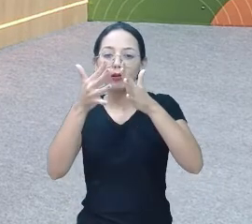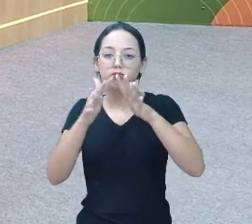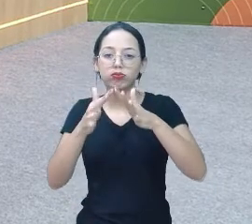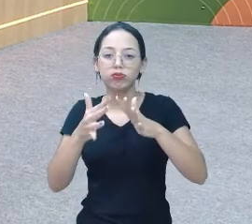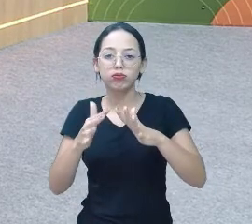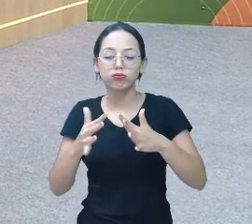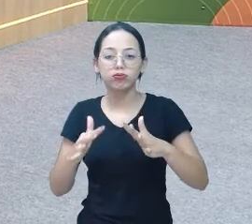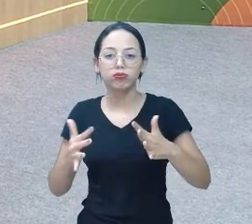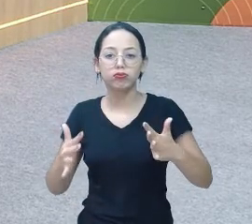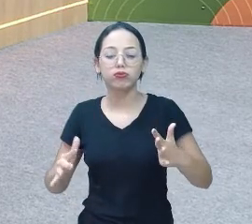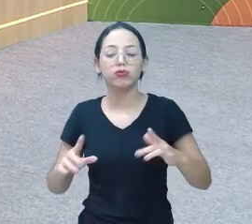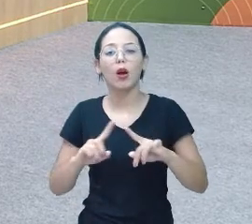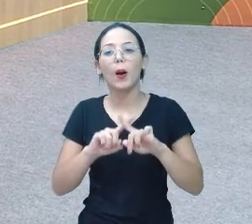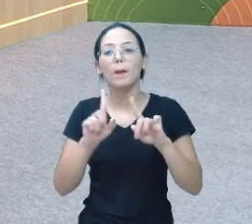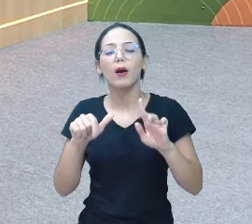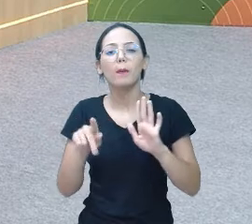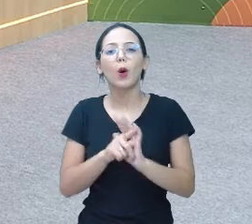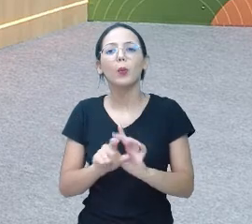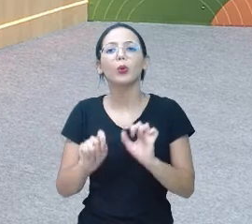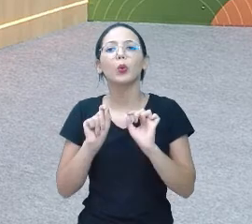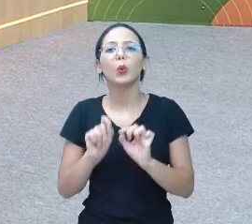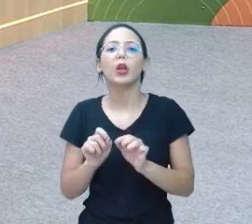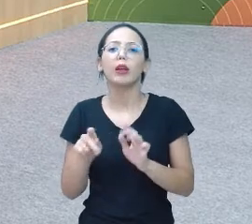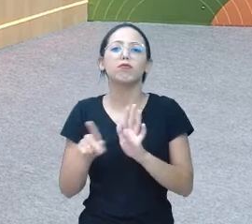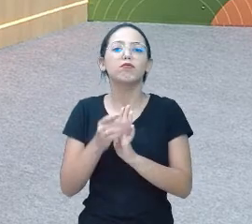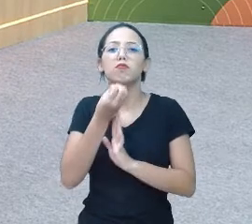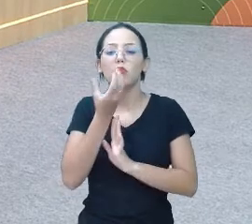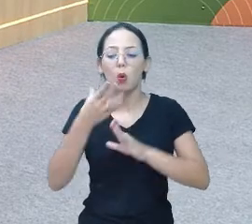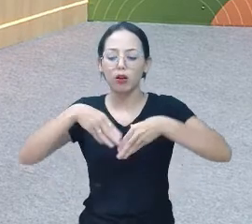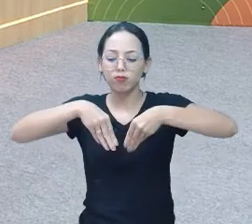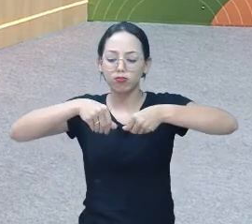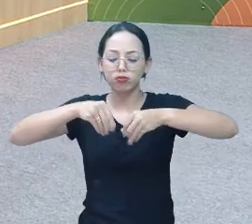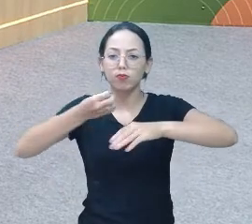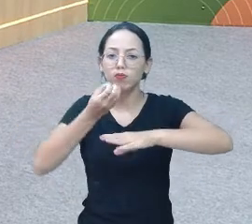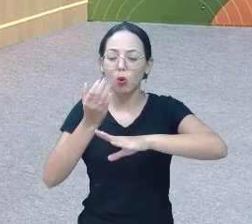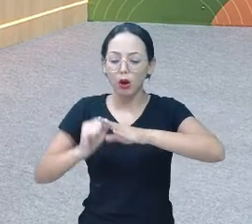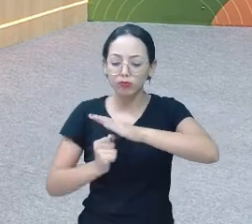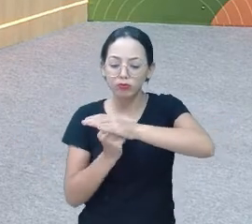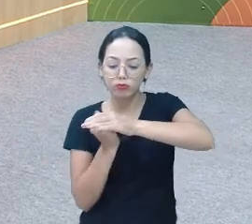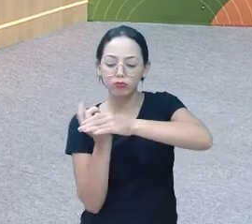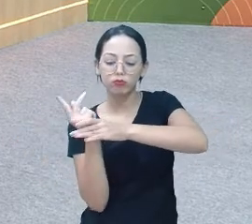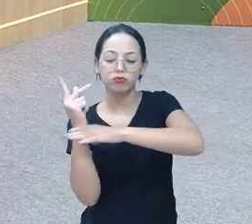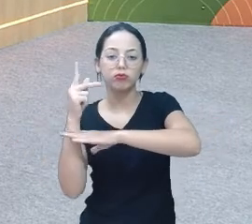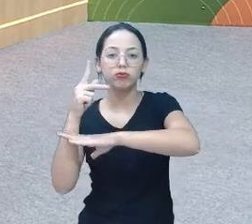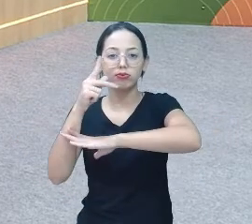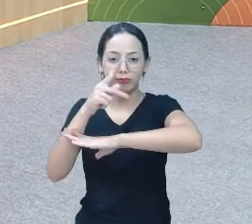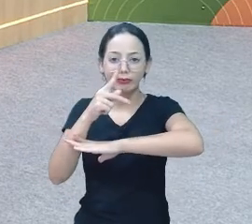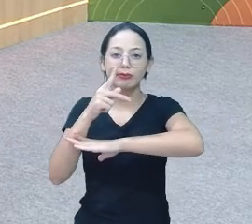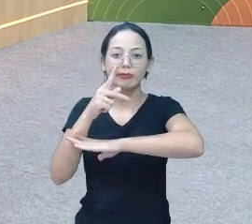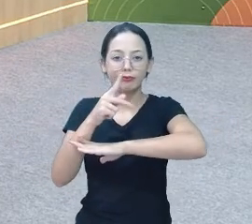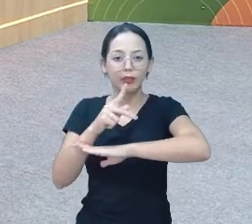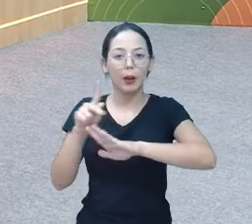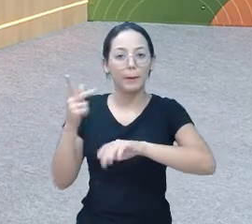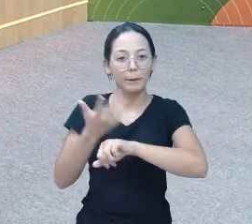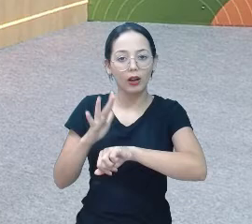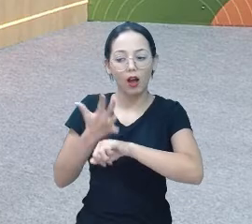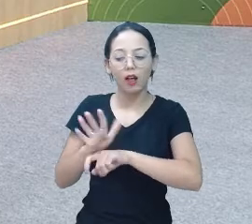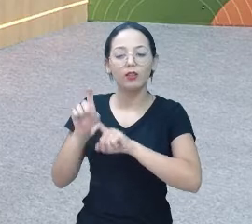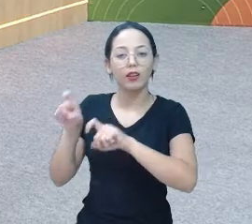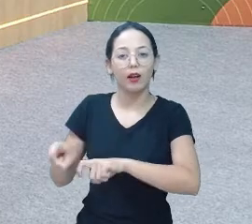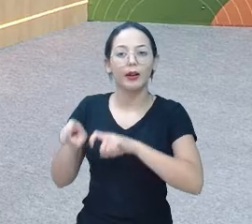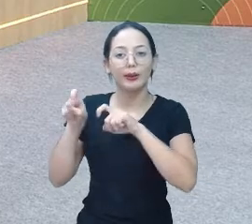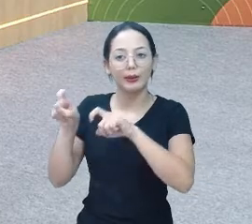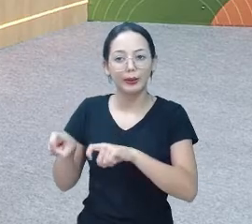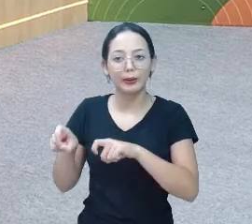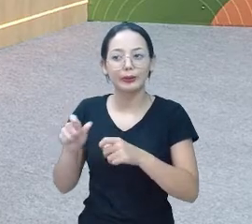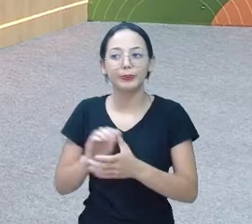parte ali, a margem, ela fica bastante propícia para a plantação, no caso da prática agrícola, tá certo?